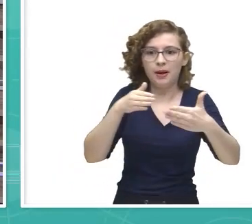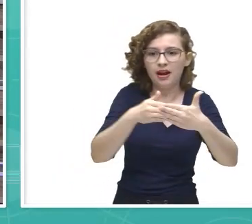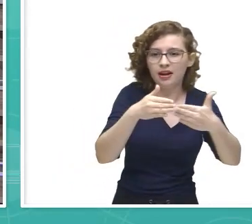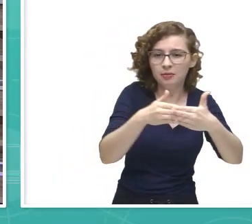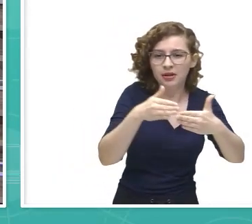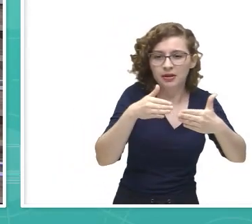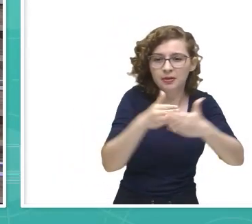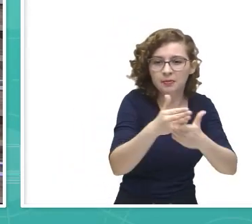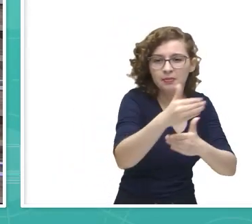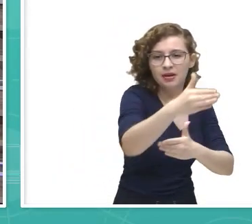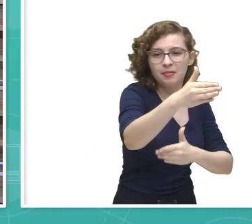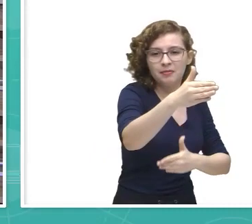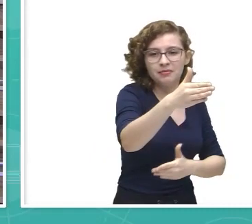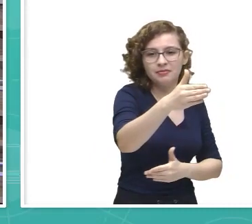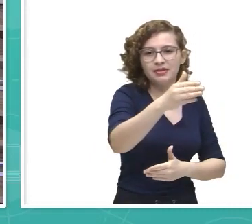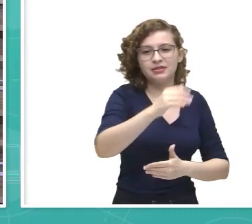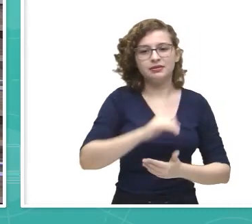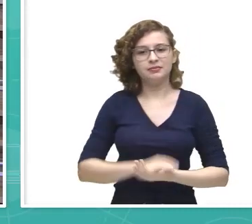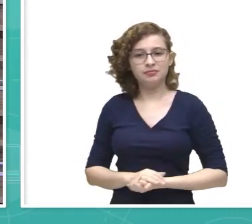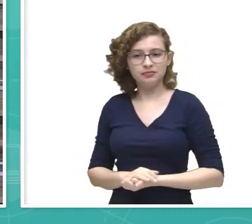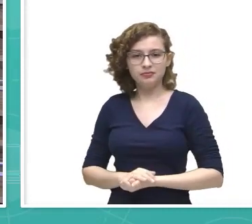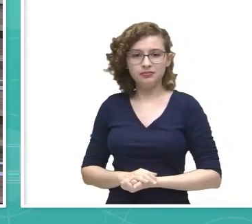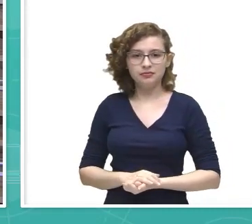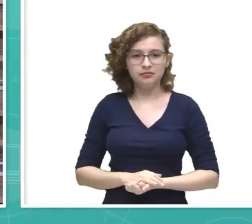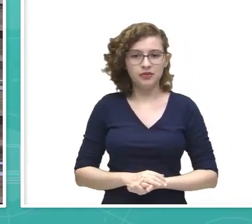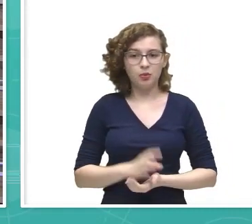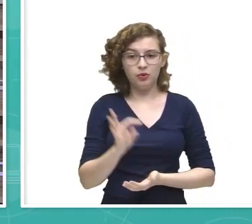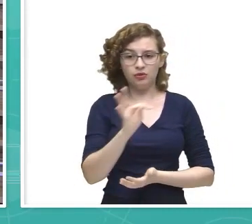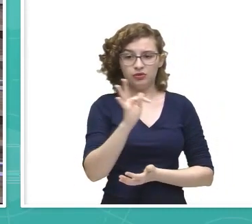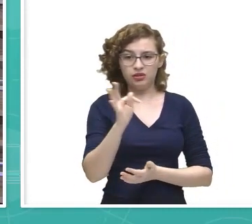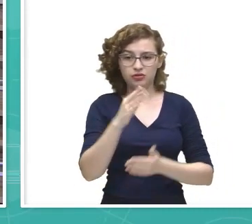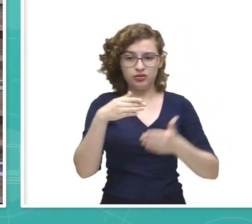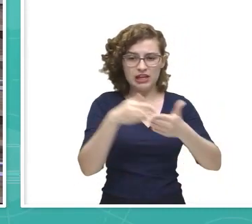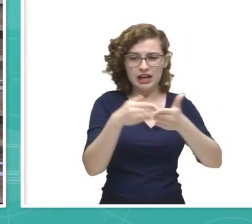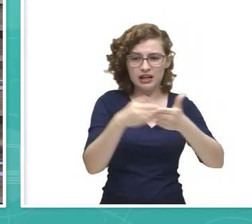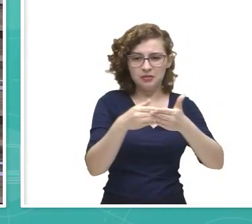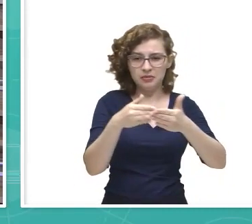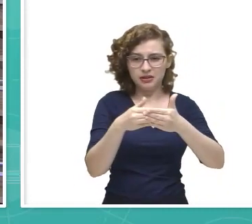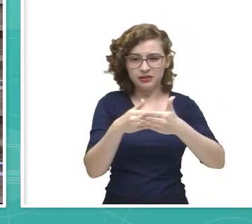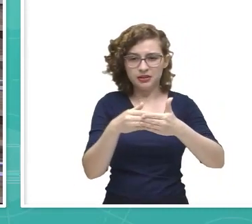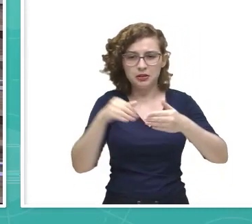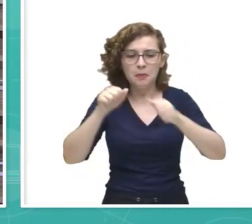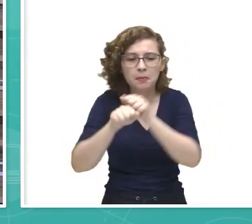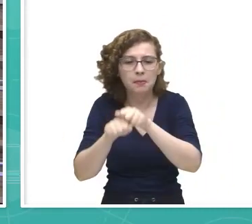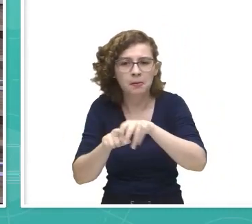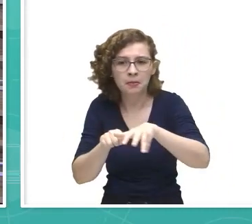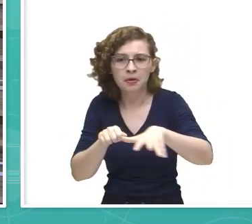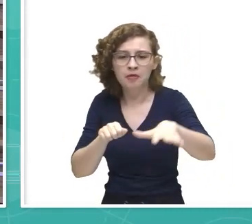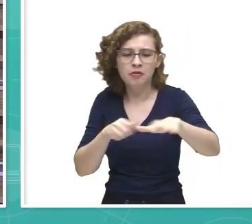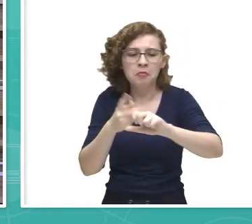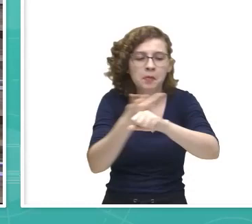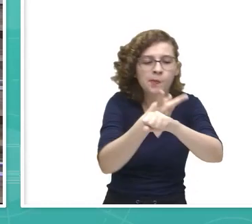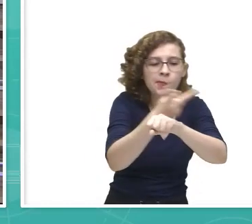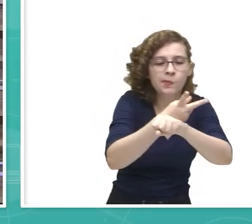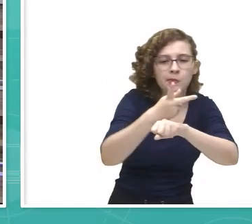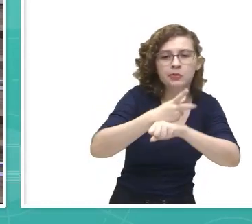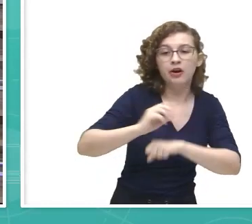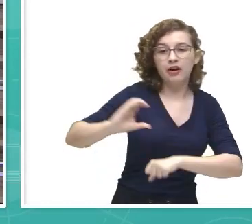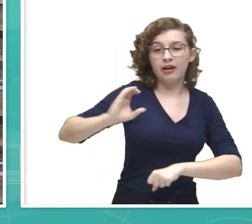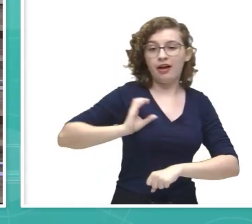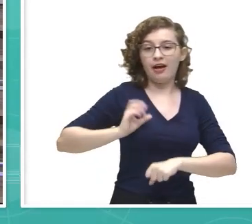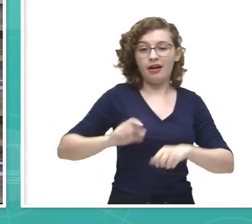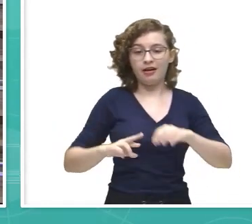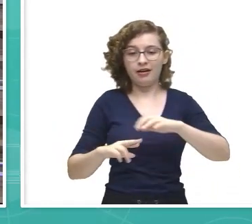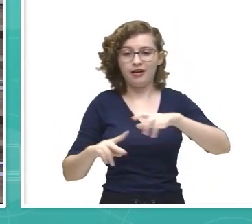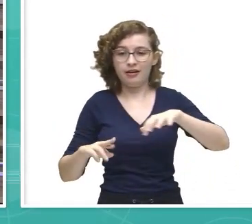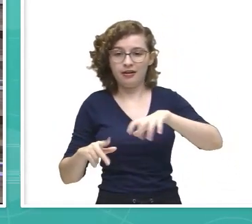pelo Tratado de Tordesilhas. Além de caçar material, metais preciosos e pedras preciosas, capturar